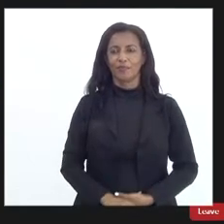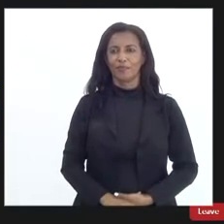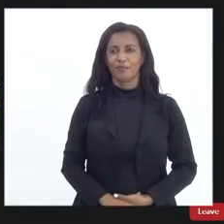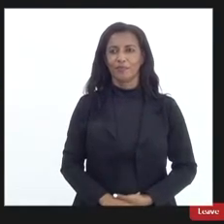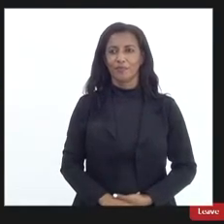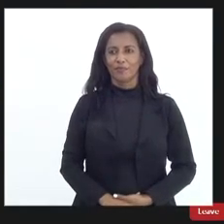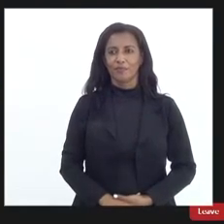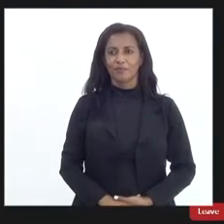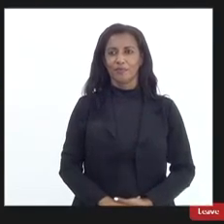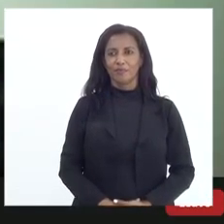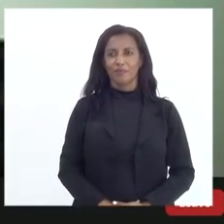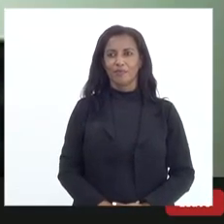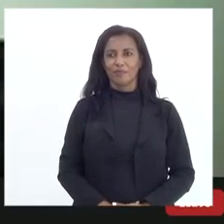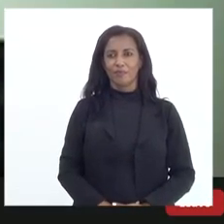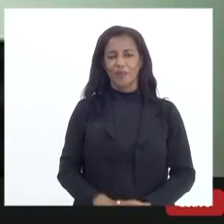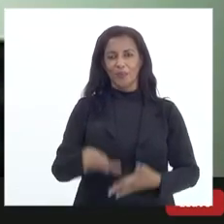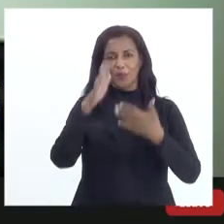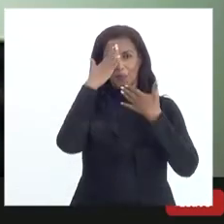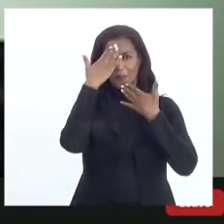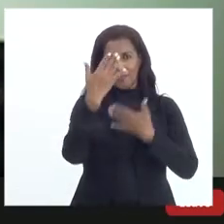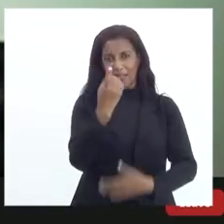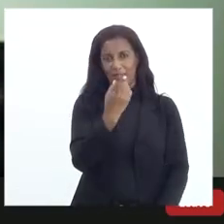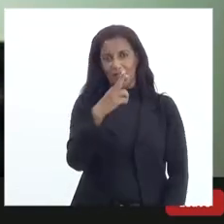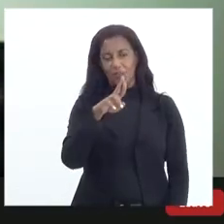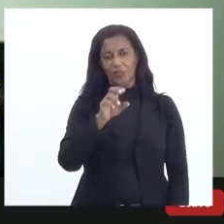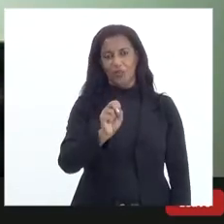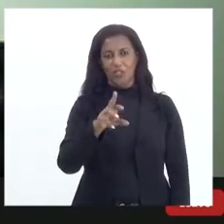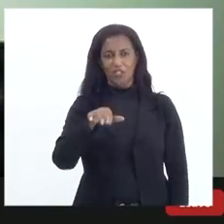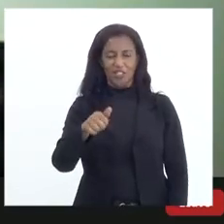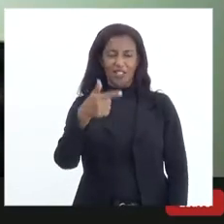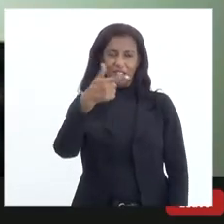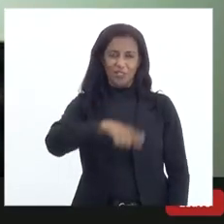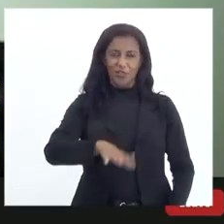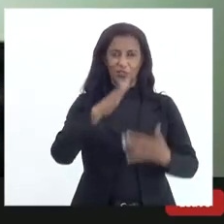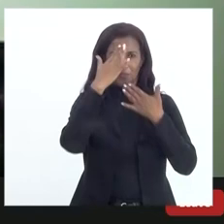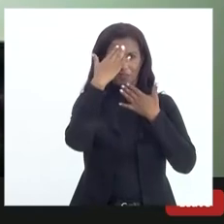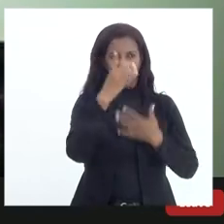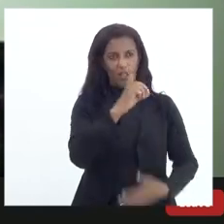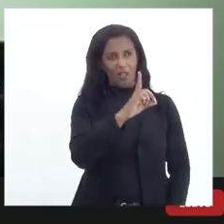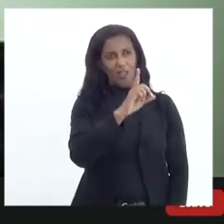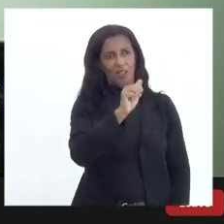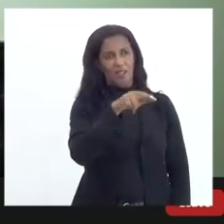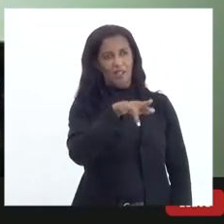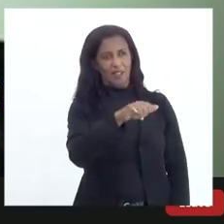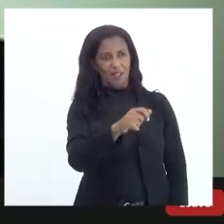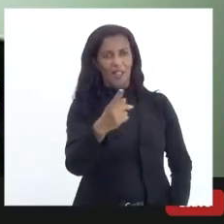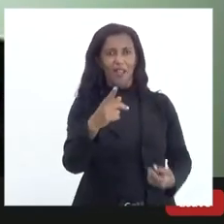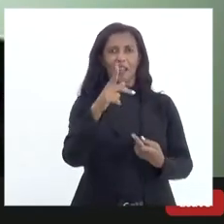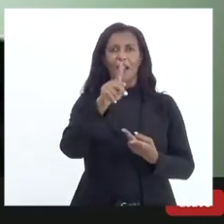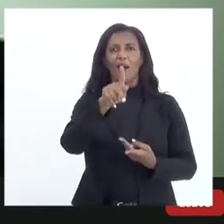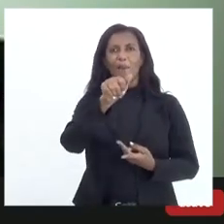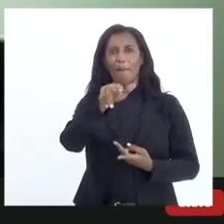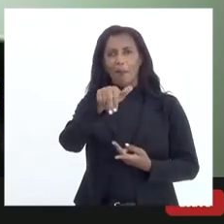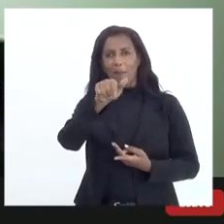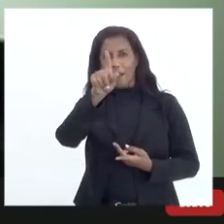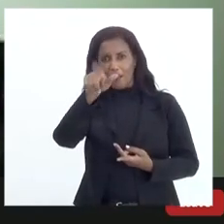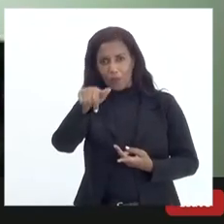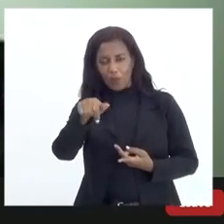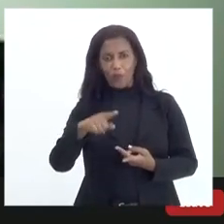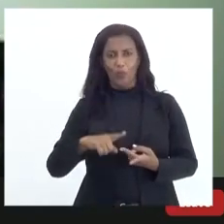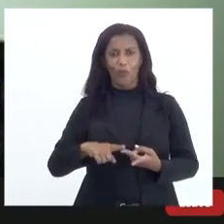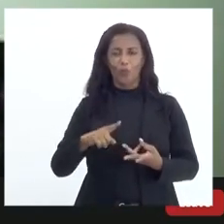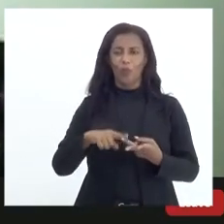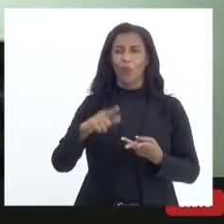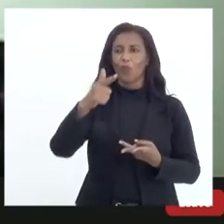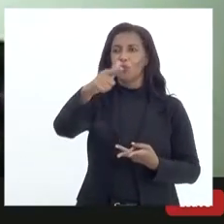Obrigada, doutora Estela Guedes, agradecendo mais uma vez aqui a doutora Daniela Magalhães, ao Babalaô Ivani dos Santos, aos